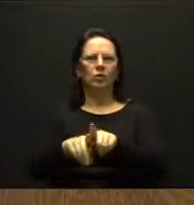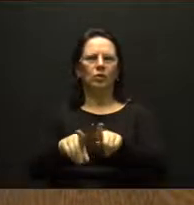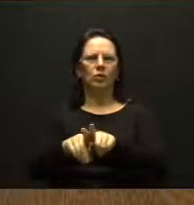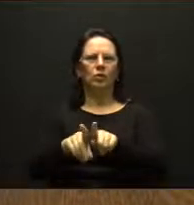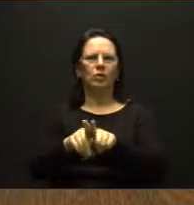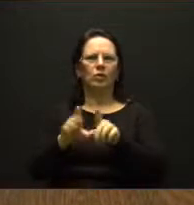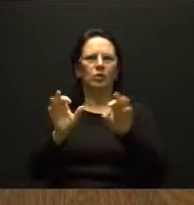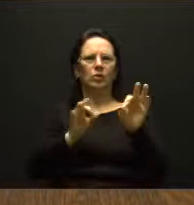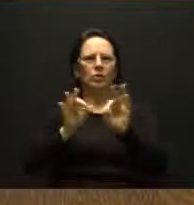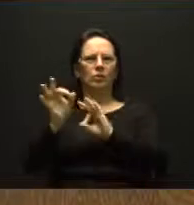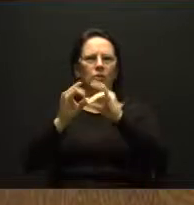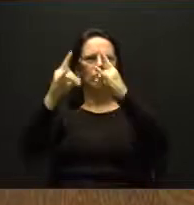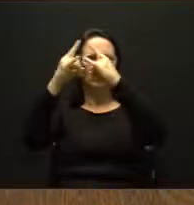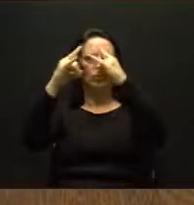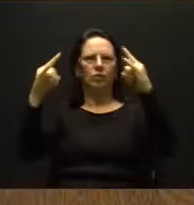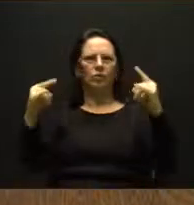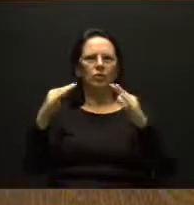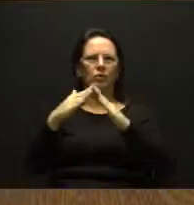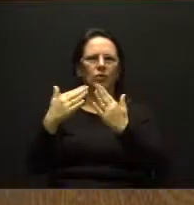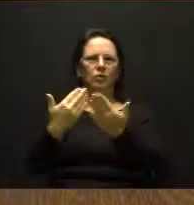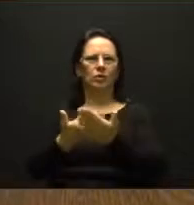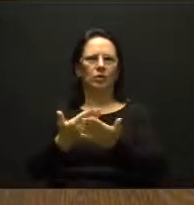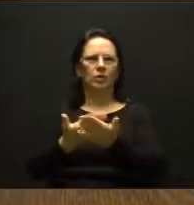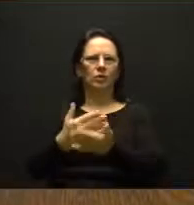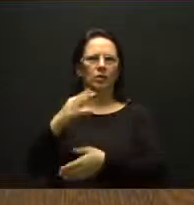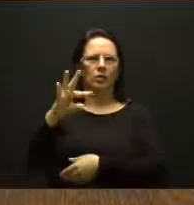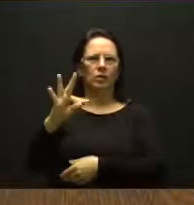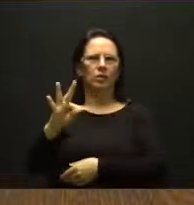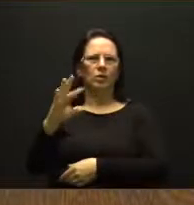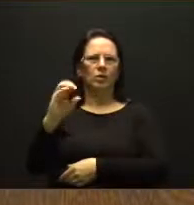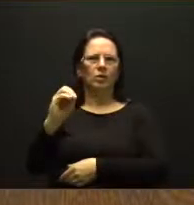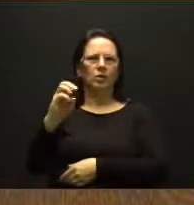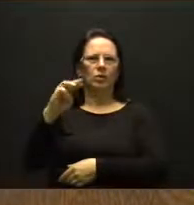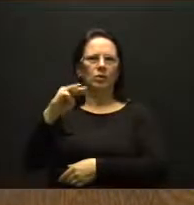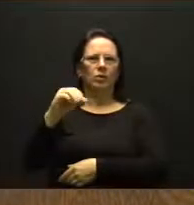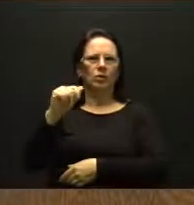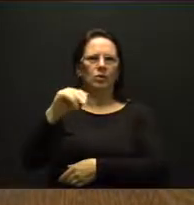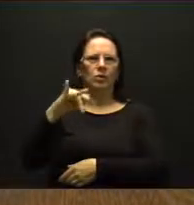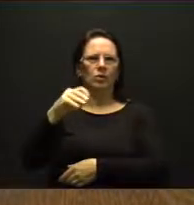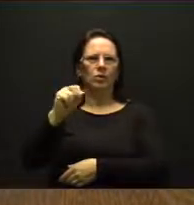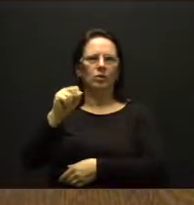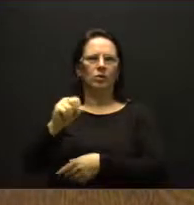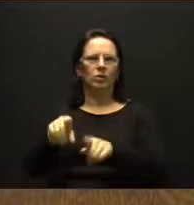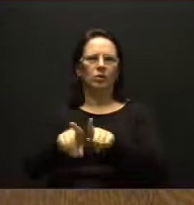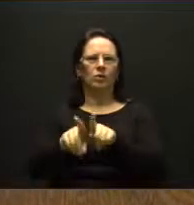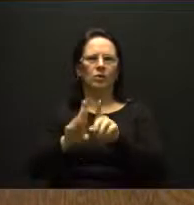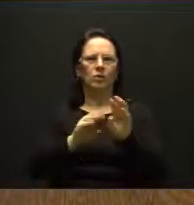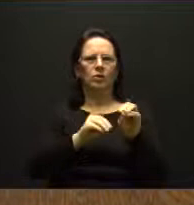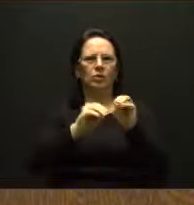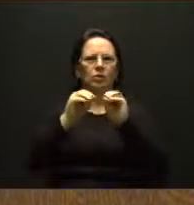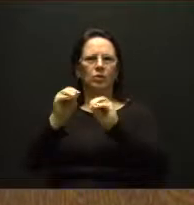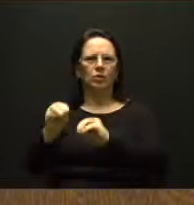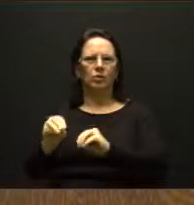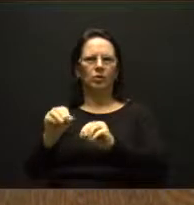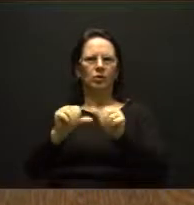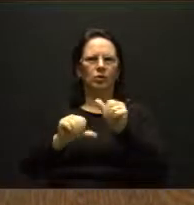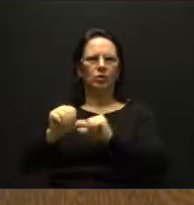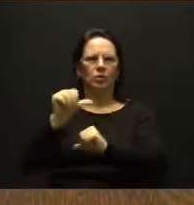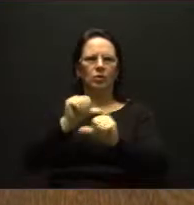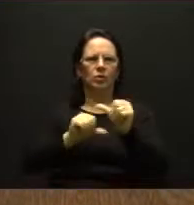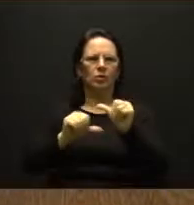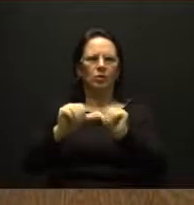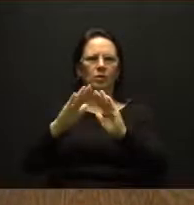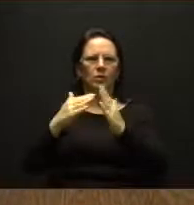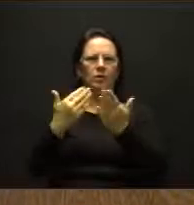no telhado da ume estado do tocantins caminho 2 emoção dos inservíveis da